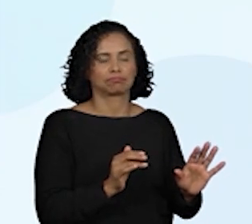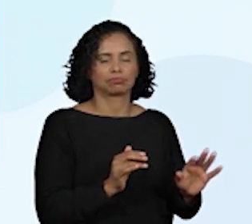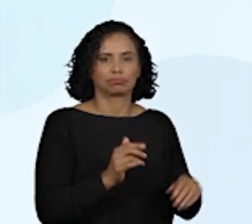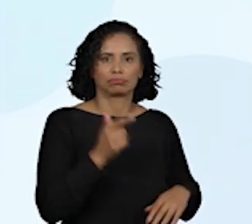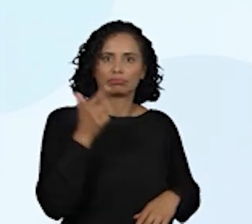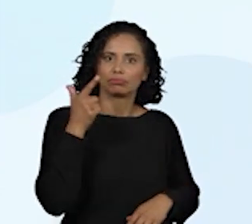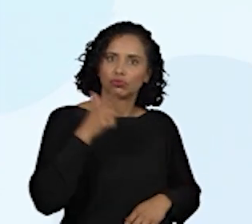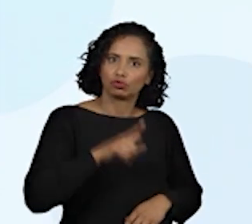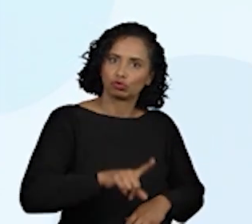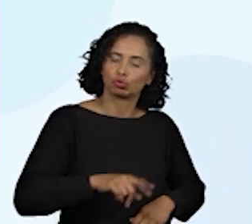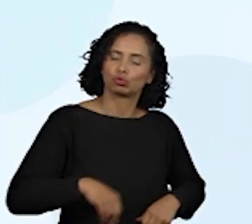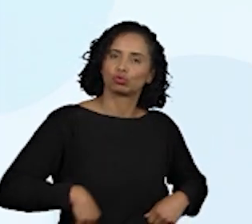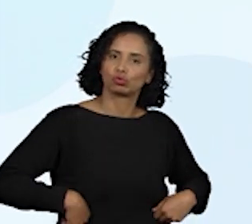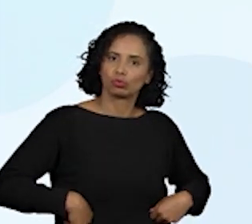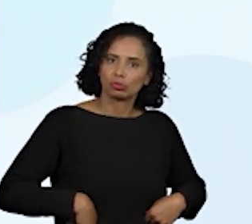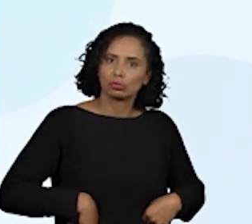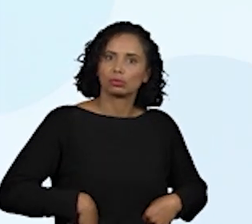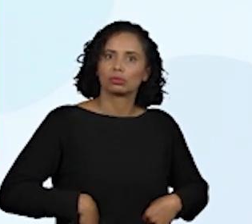Novamente,